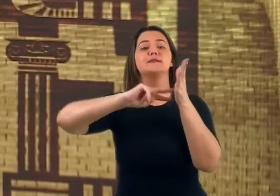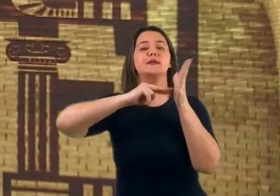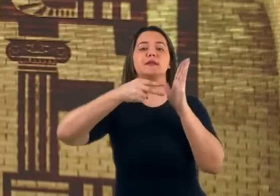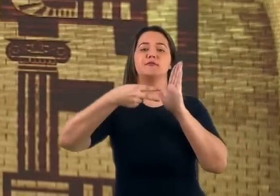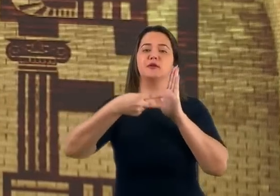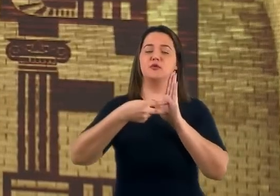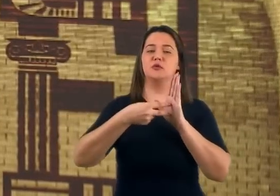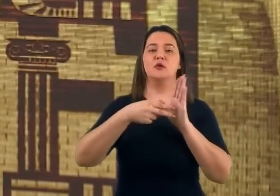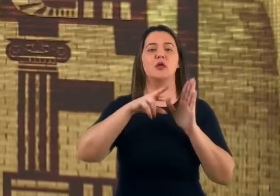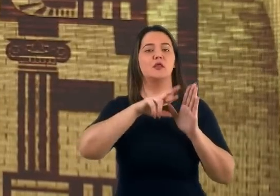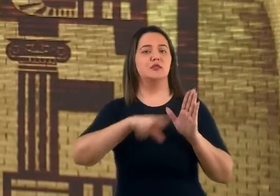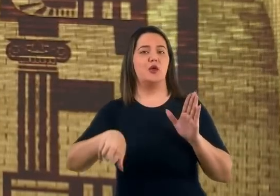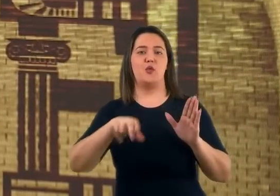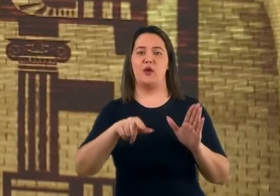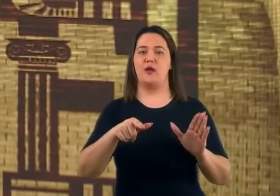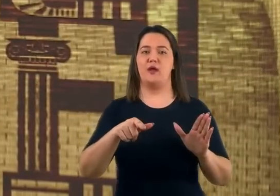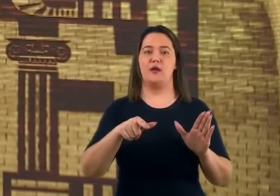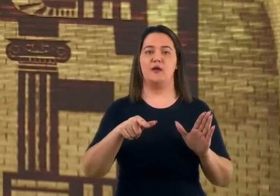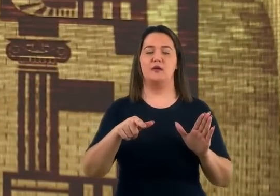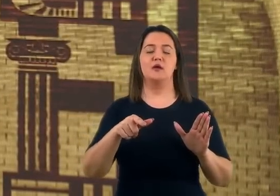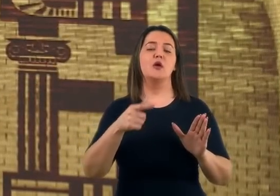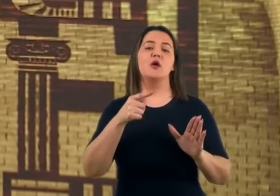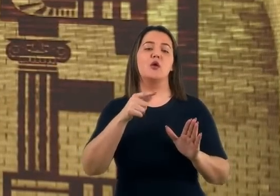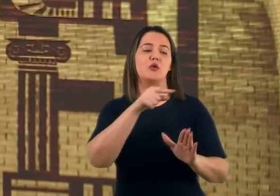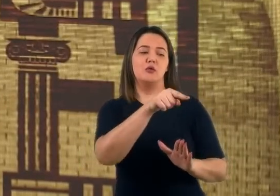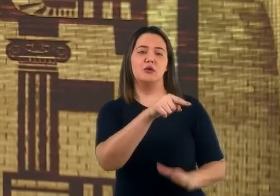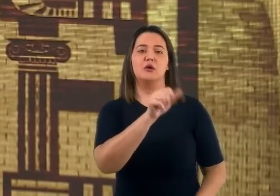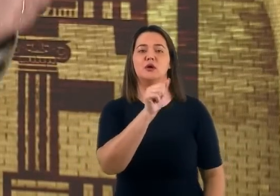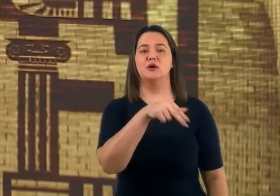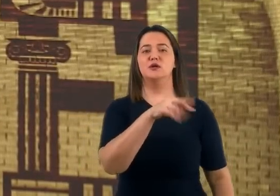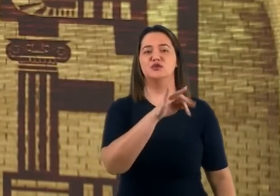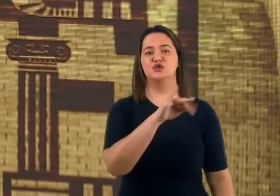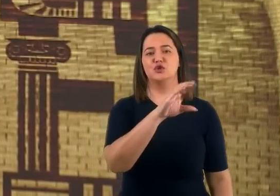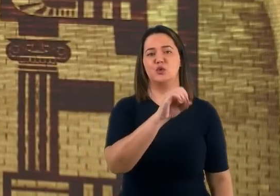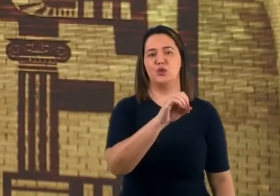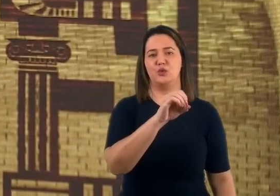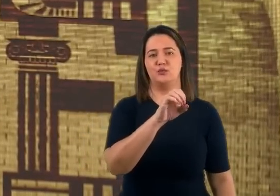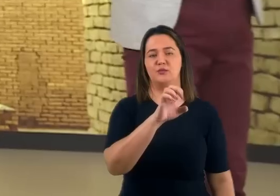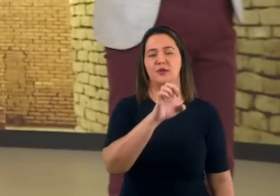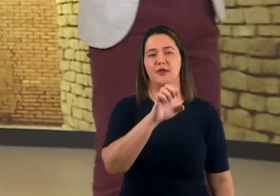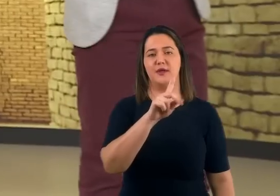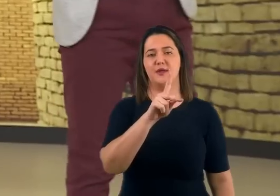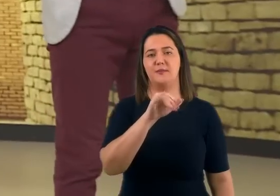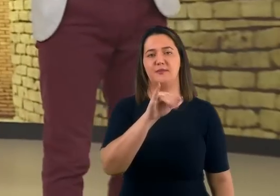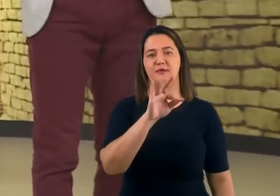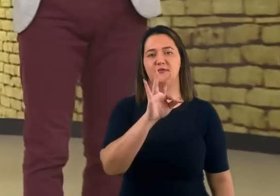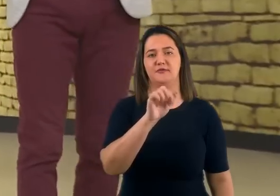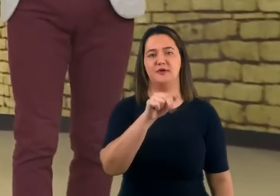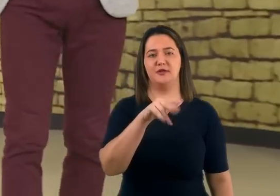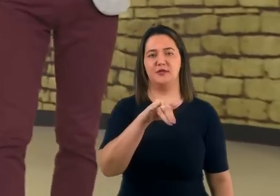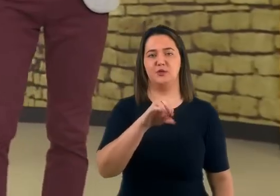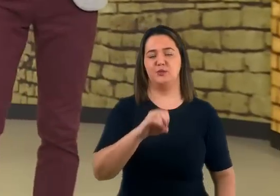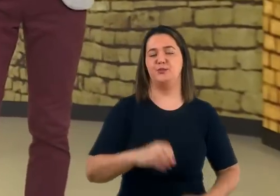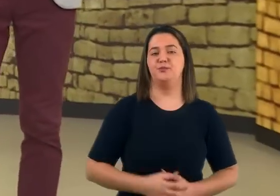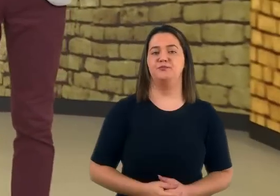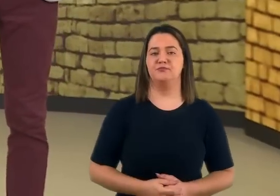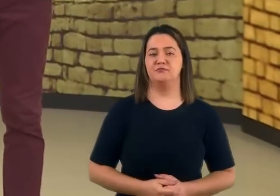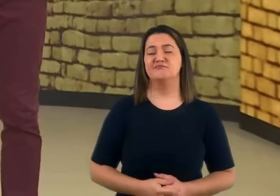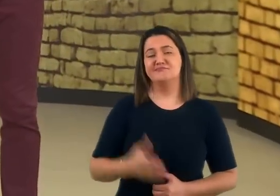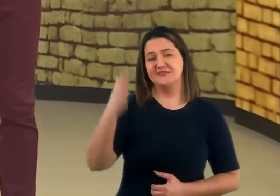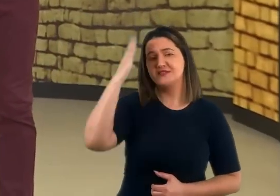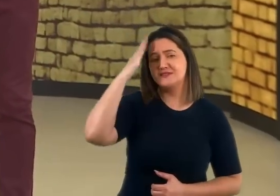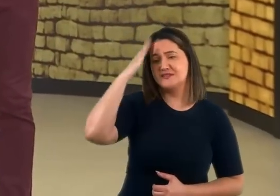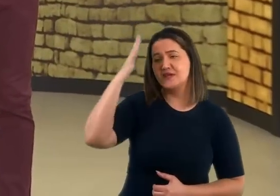ele não poderia ser Alexandre o Grande, muito menos Antíoco Epifânio. Eu sei que aqueles que